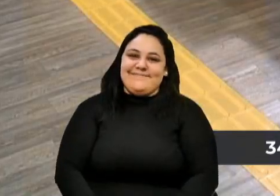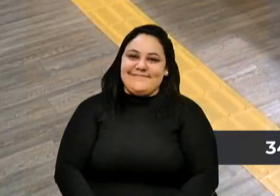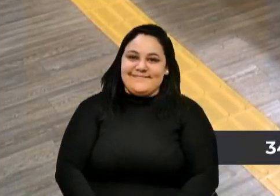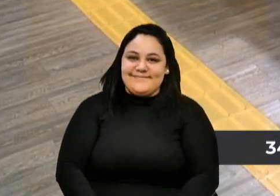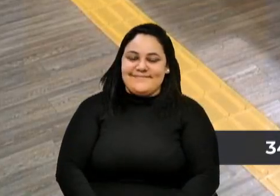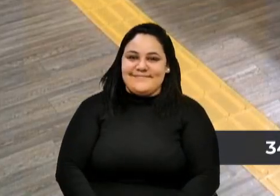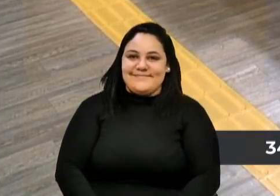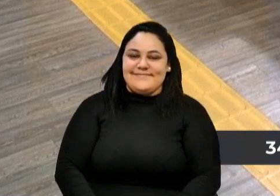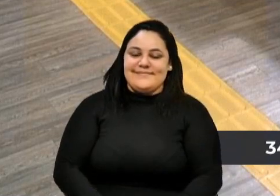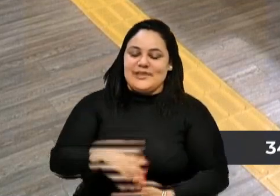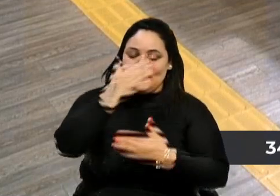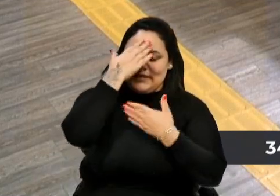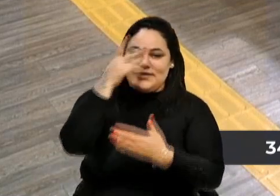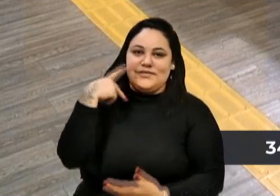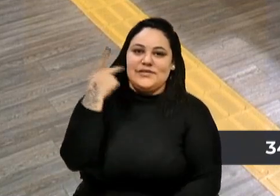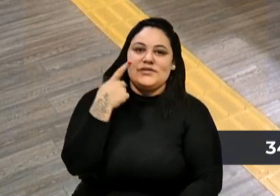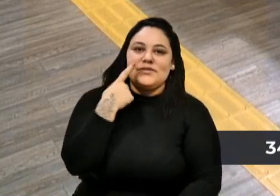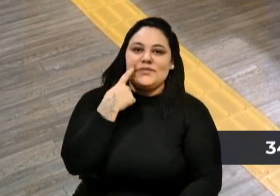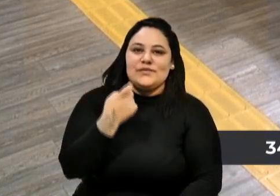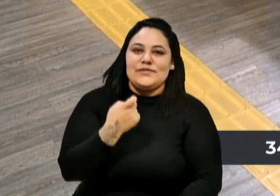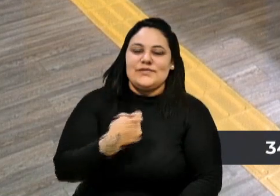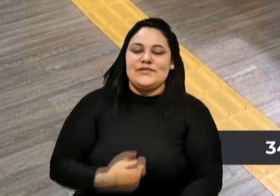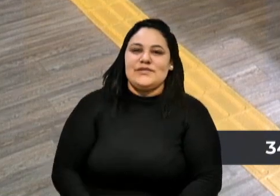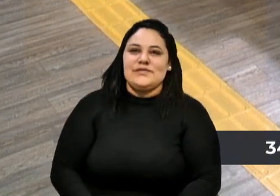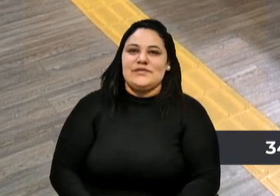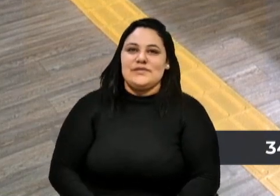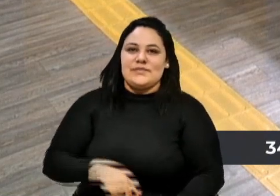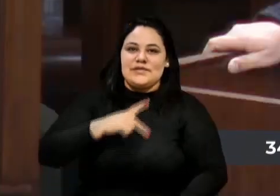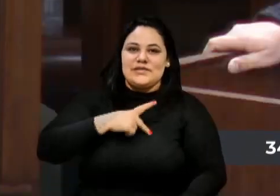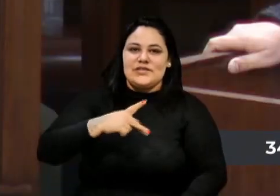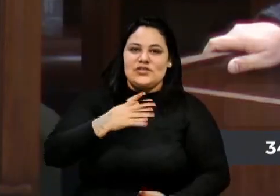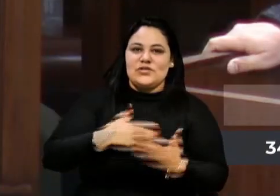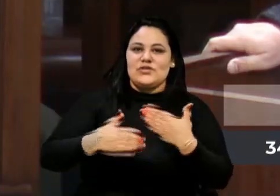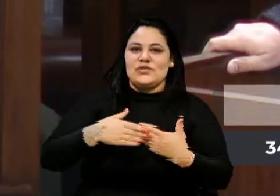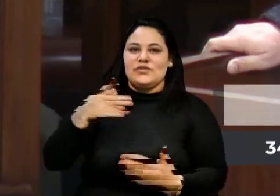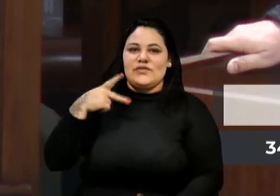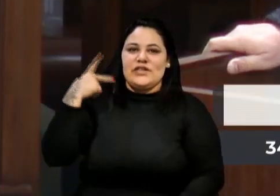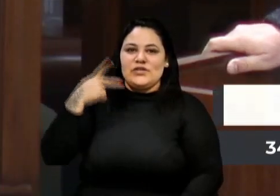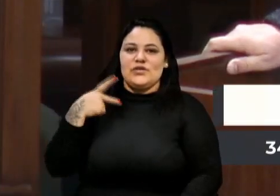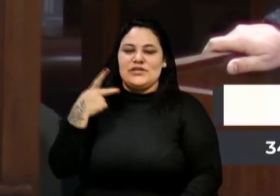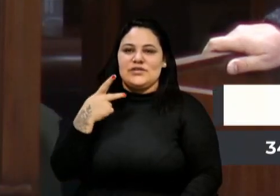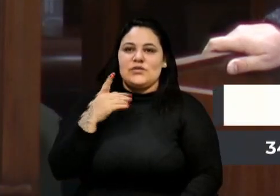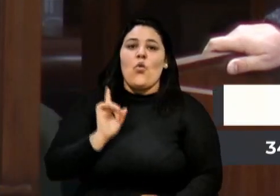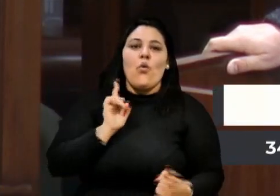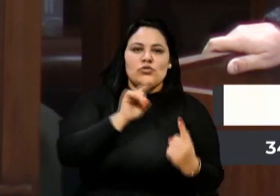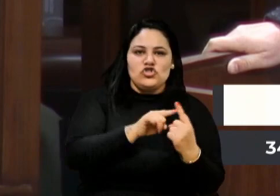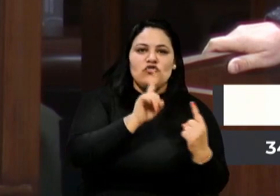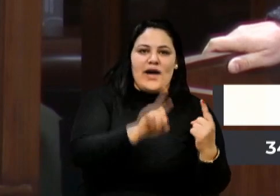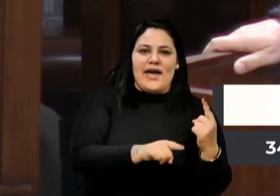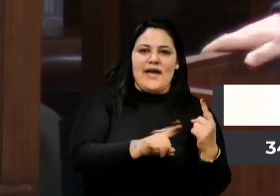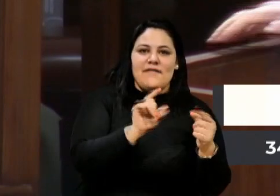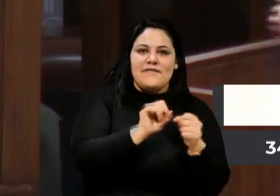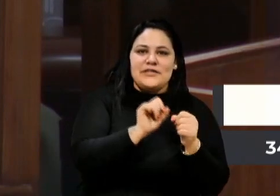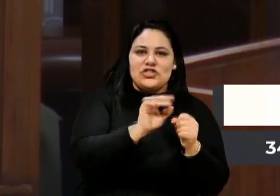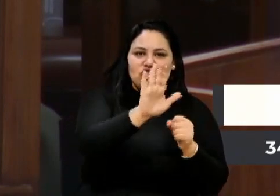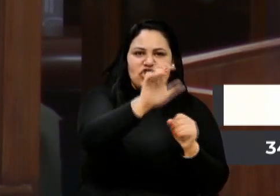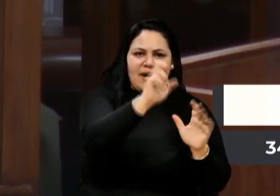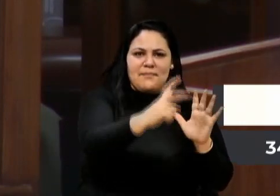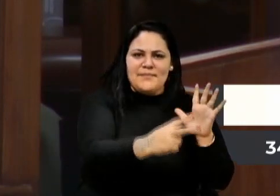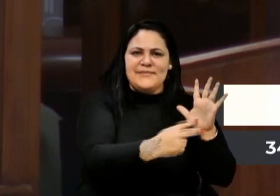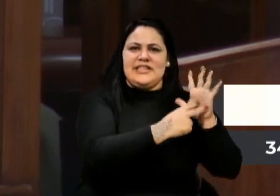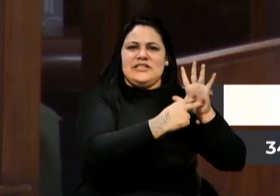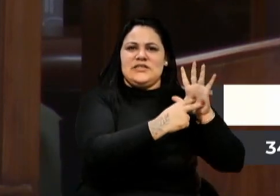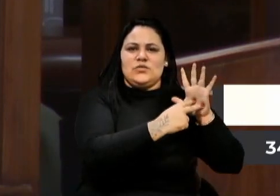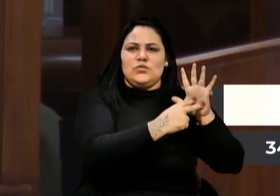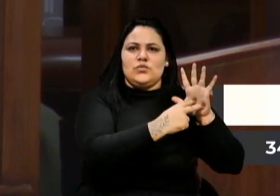Obrigado, vereadora Rose. Então, senhor presidente, senhoras e senhores vereadores, o objetivo é esse, que a gente faça esse alerta de que